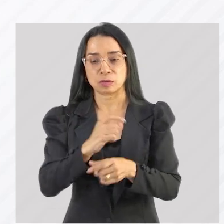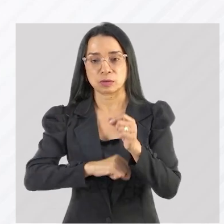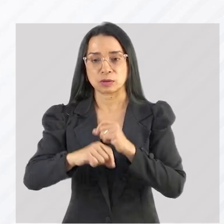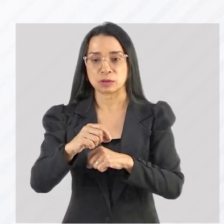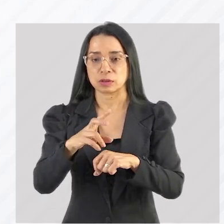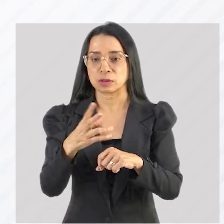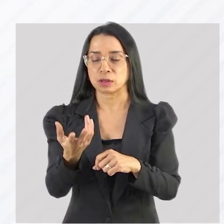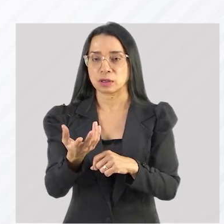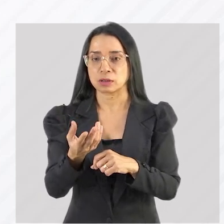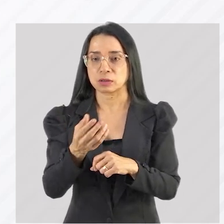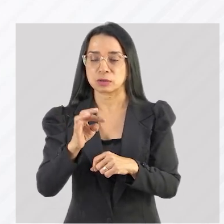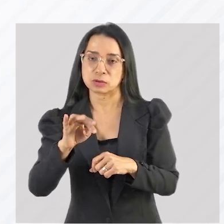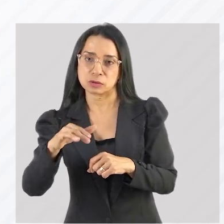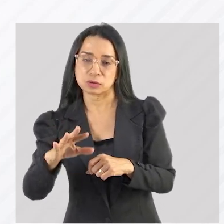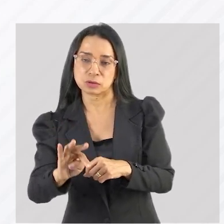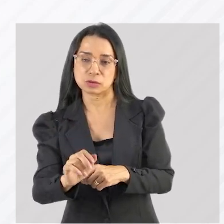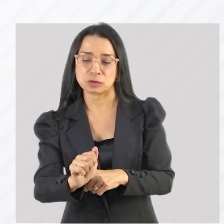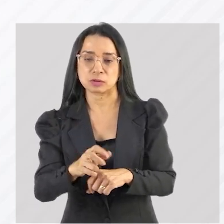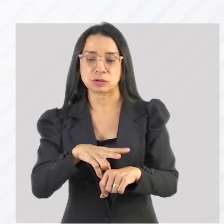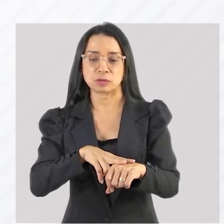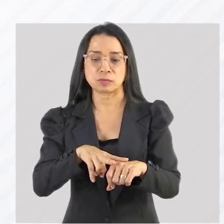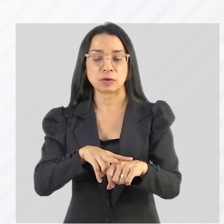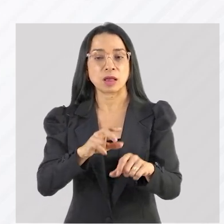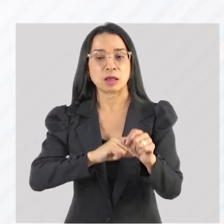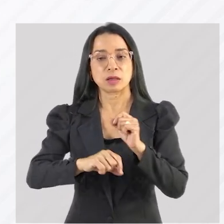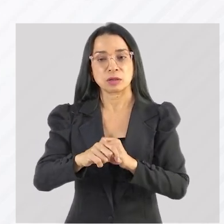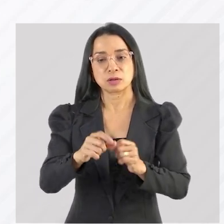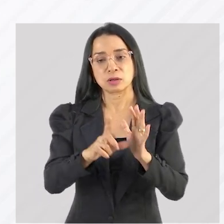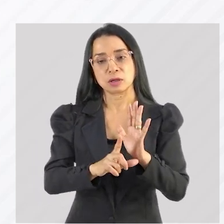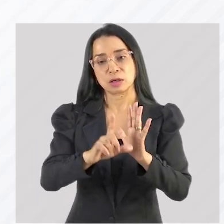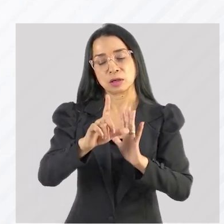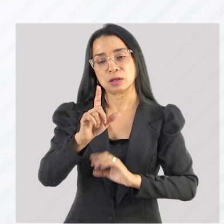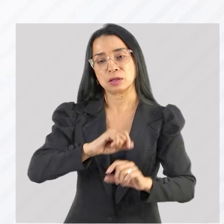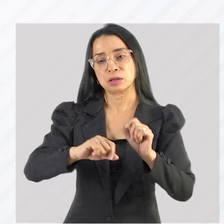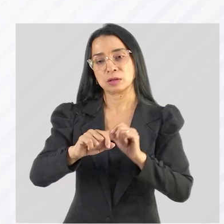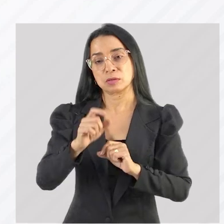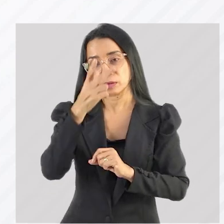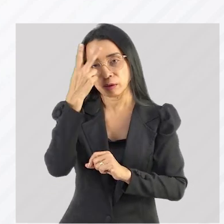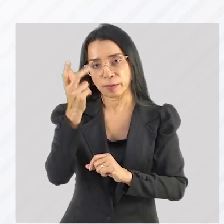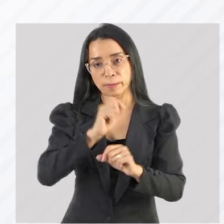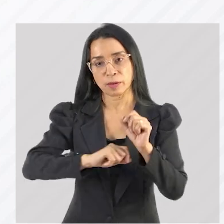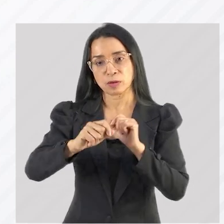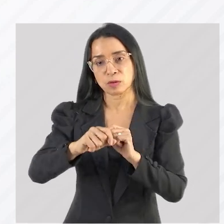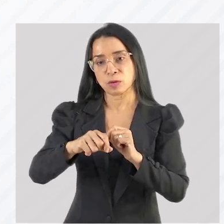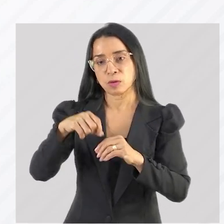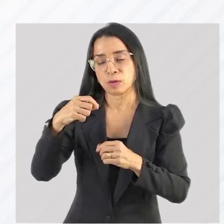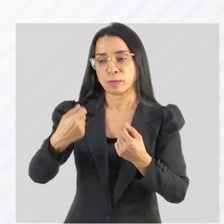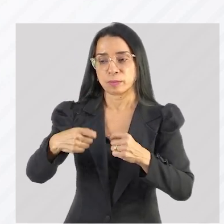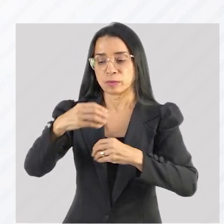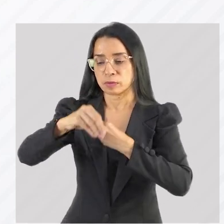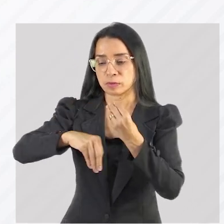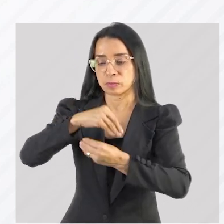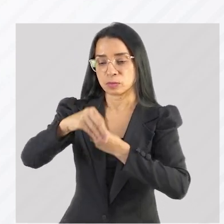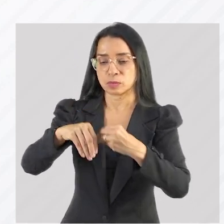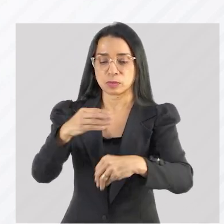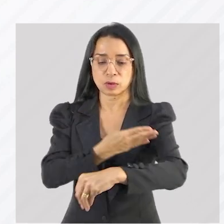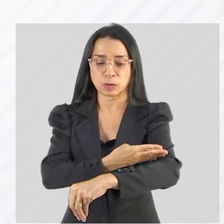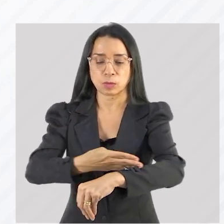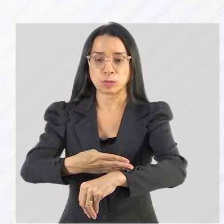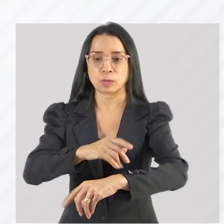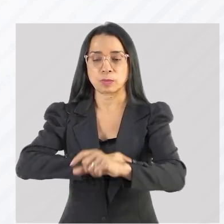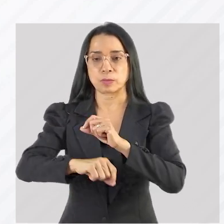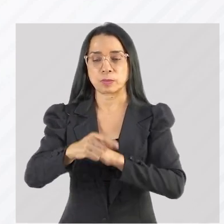tinta verde em litro que o funcionário dessa loja deverá empregar na mistura com a tinta